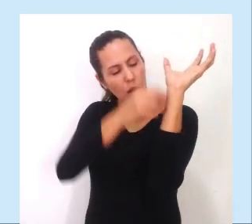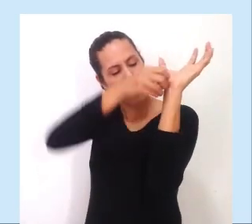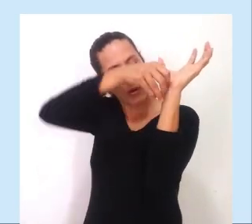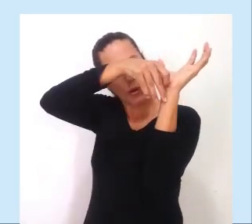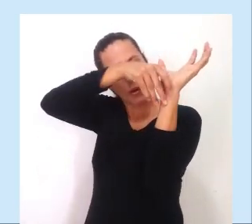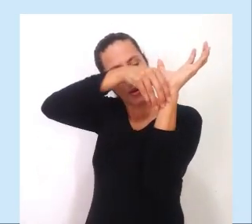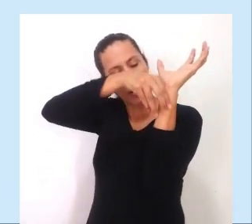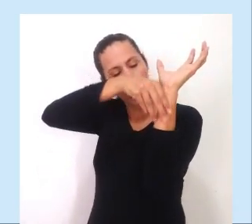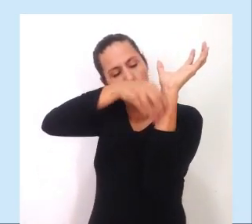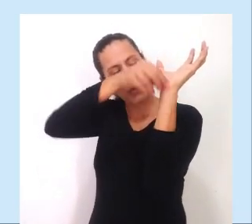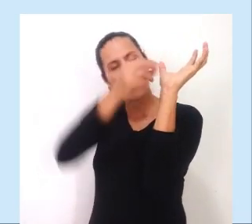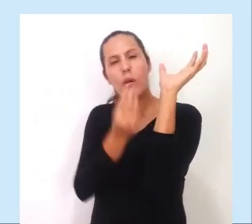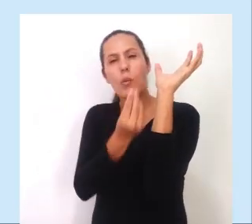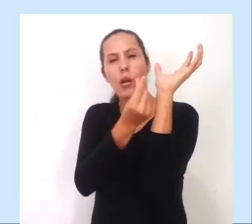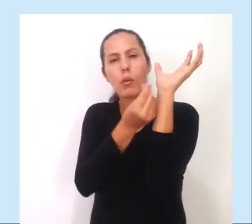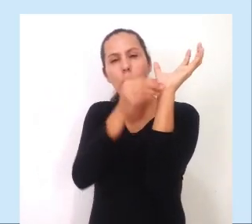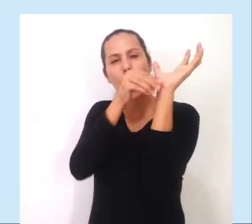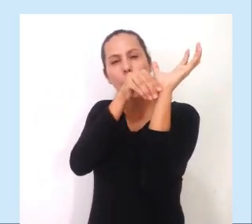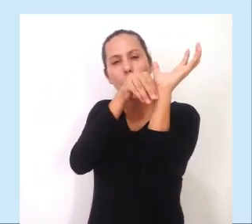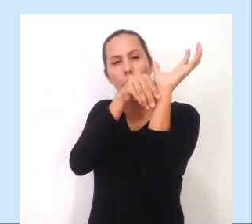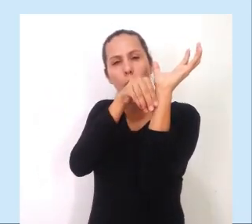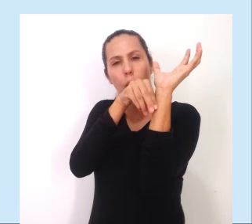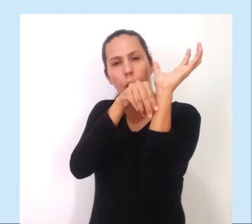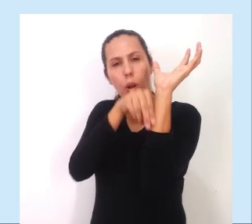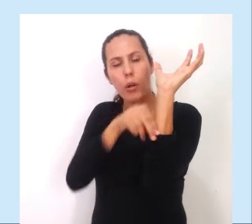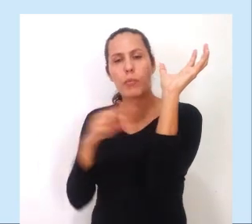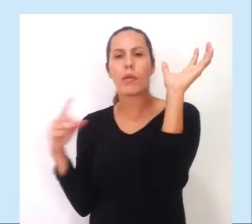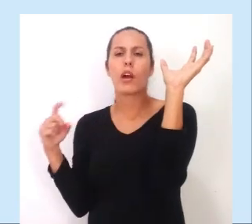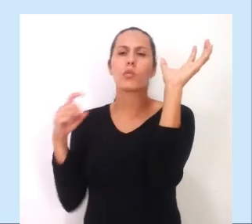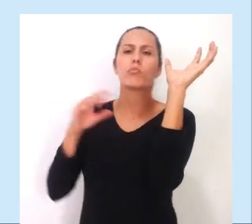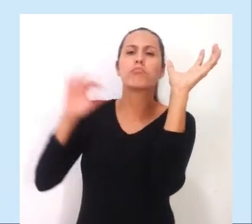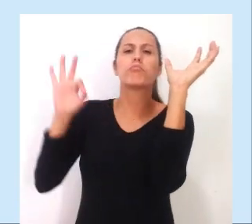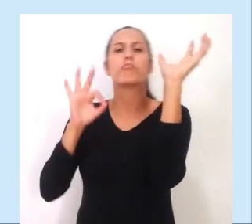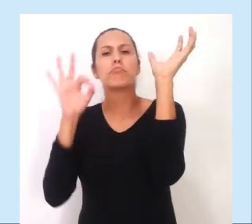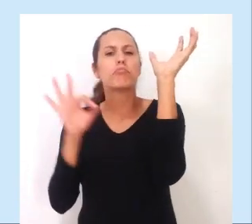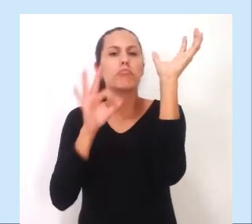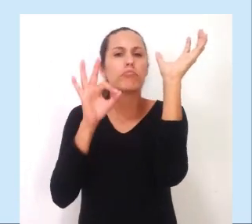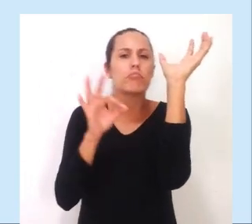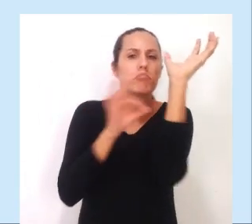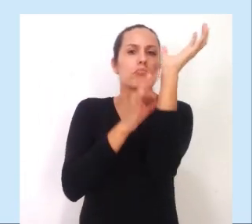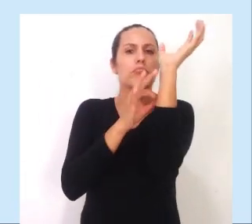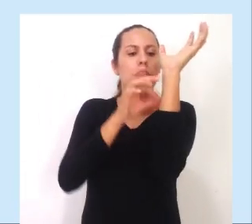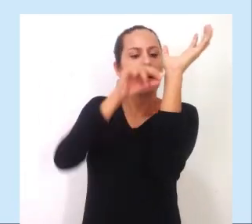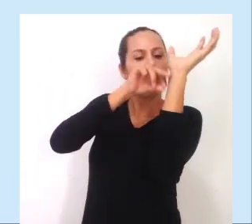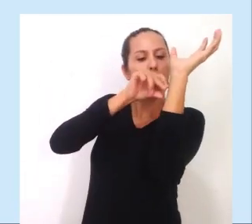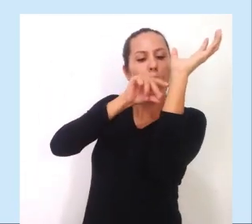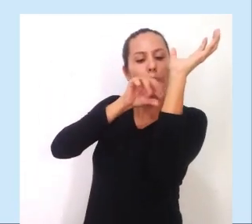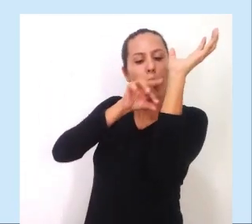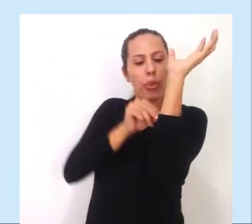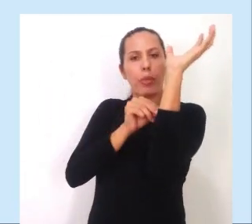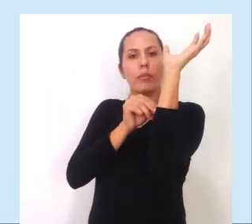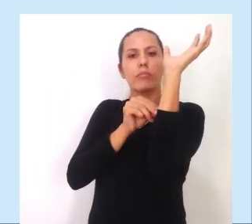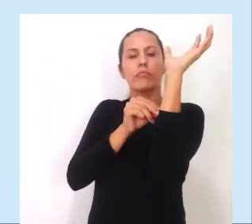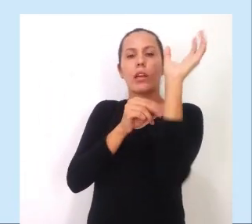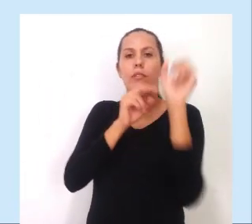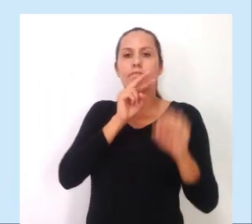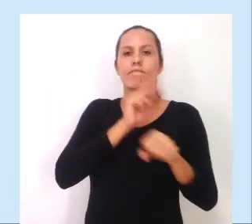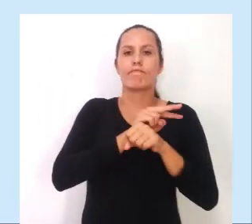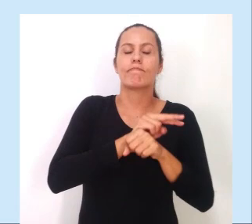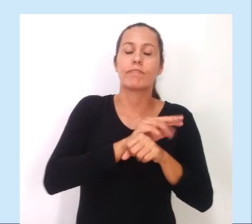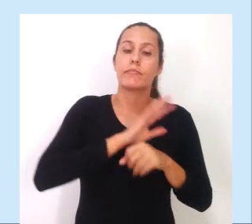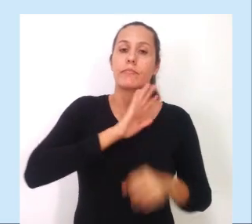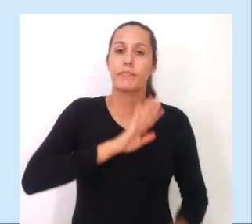algumas plantas e aí vai ocorrer a conservação total desse